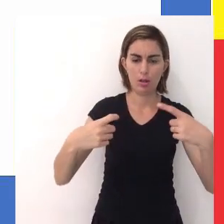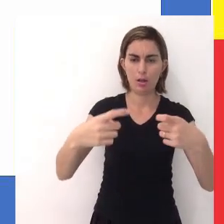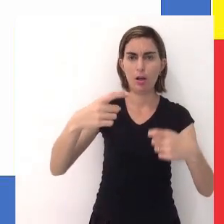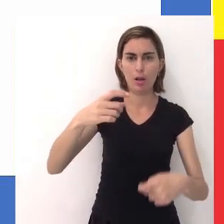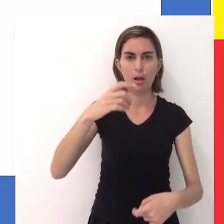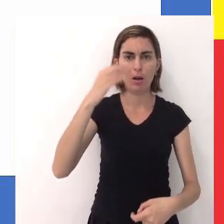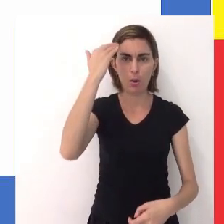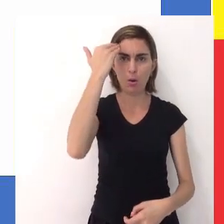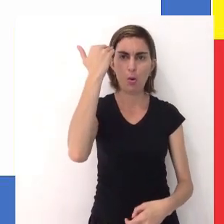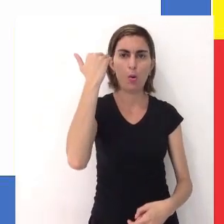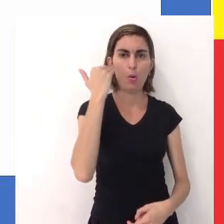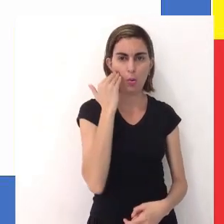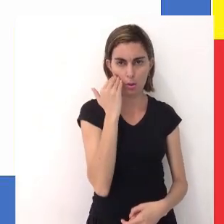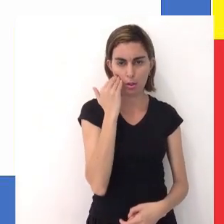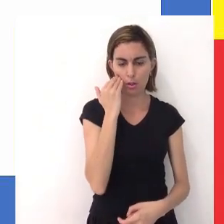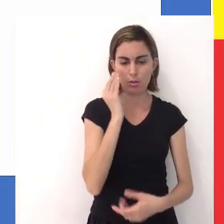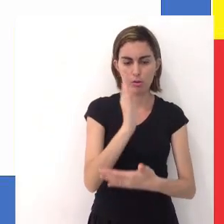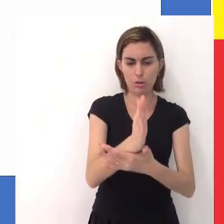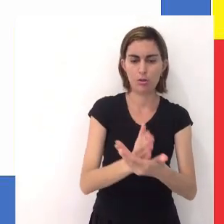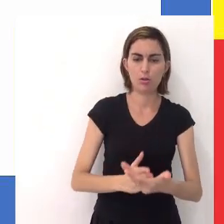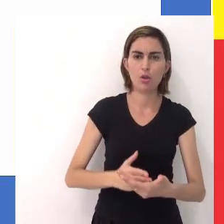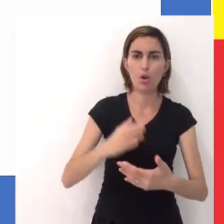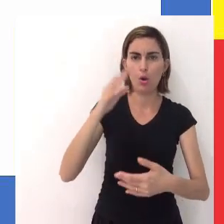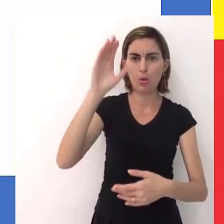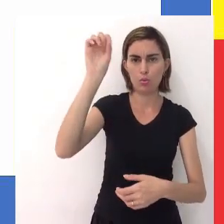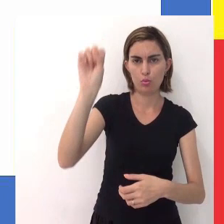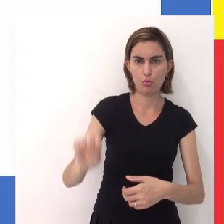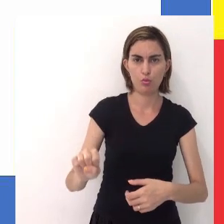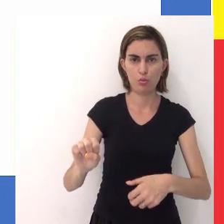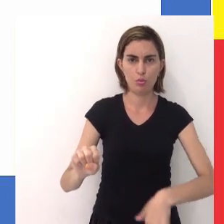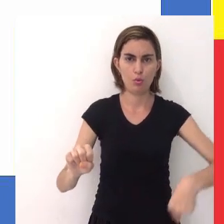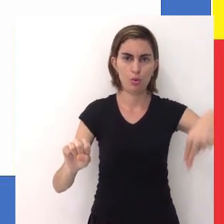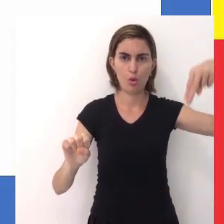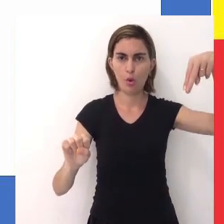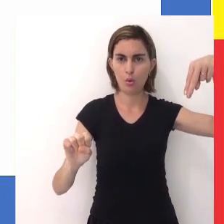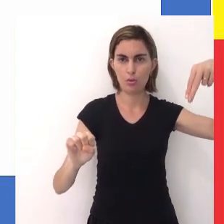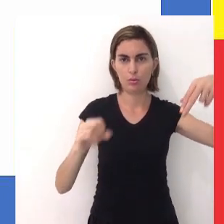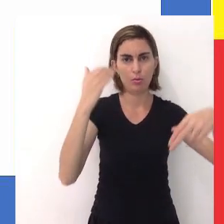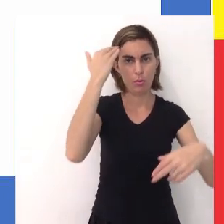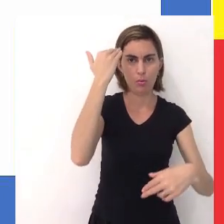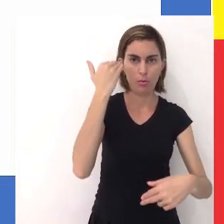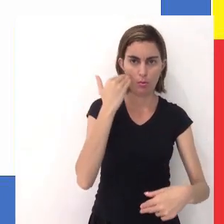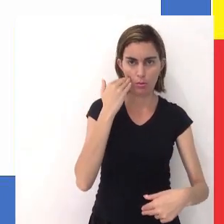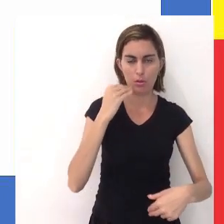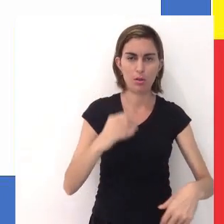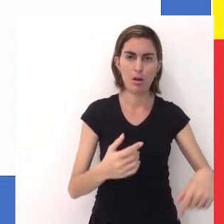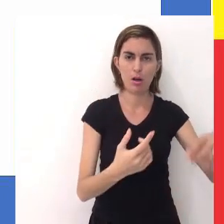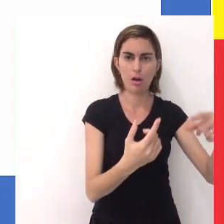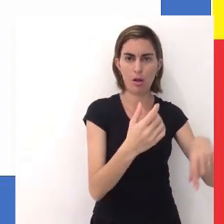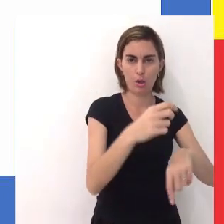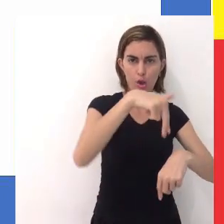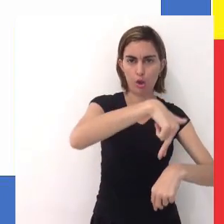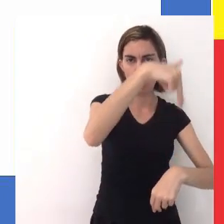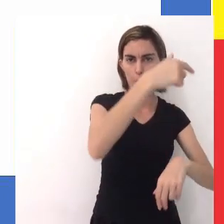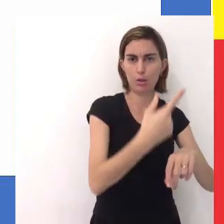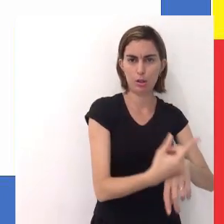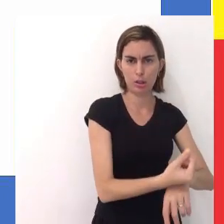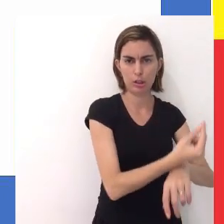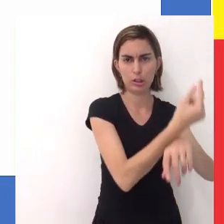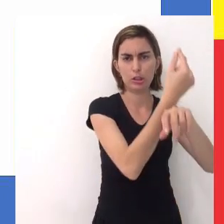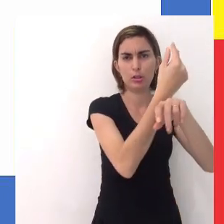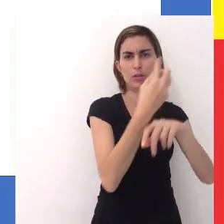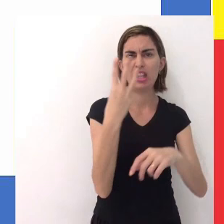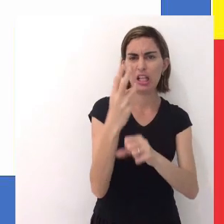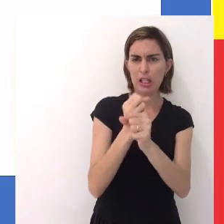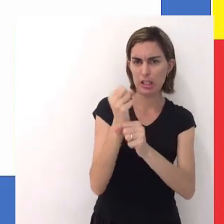da Coreia, tá? Que resultou na divisão da Coreia do Sul, socialista, e da Coreia do Norte, capitalista. Foi uma guerra bem sangrenta, durou